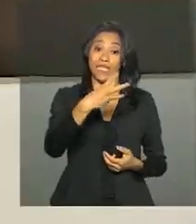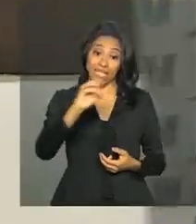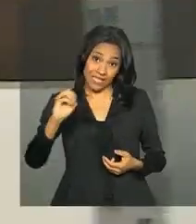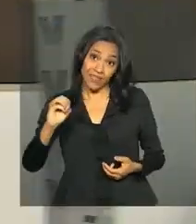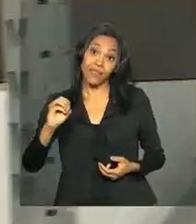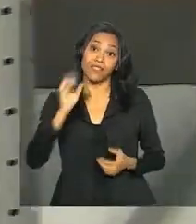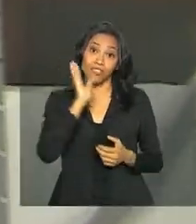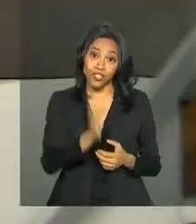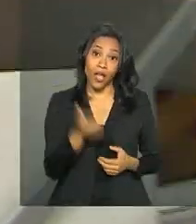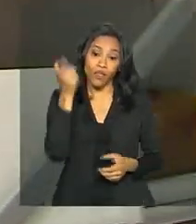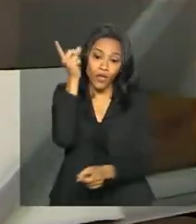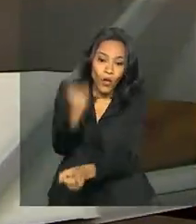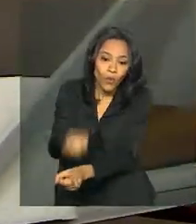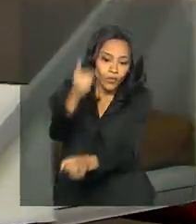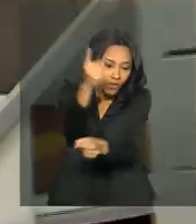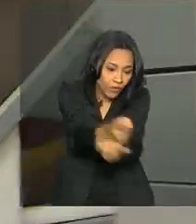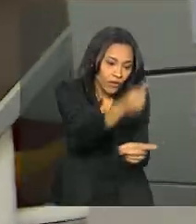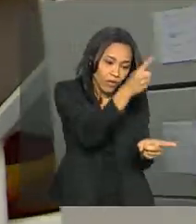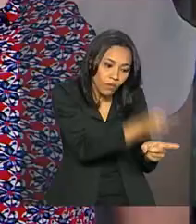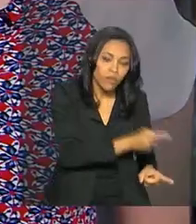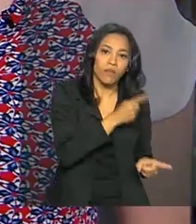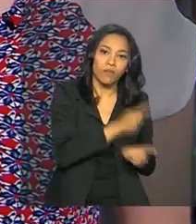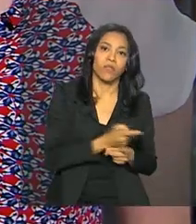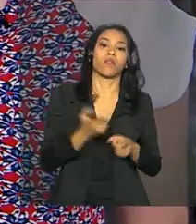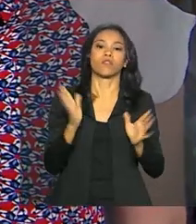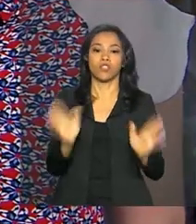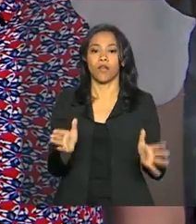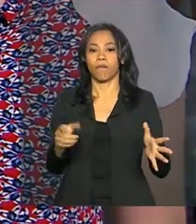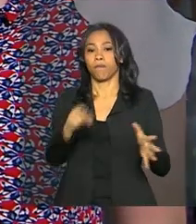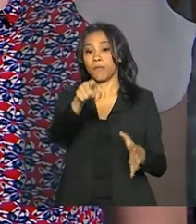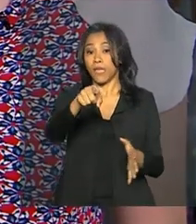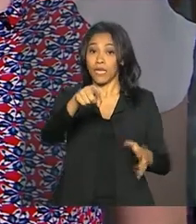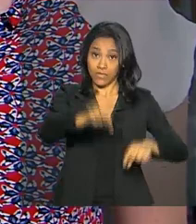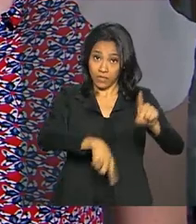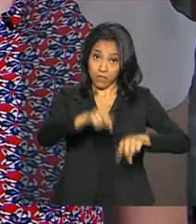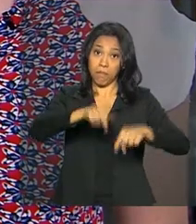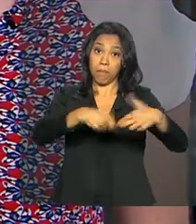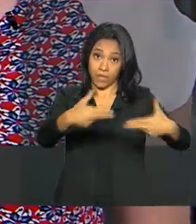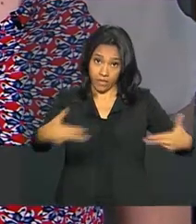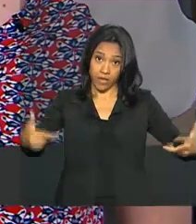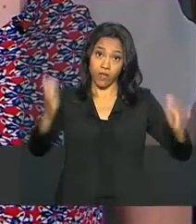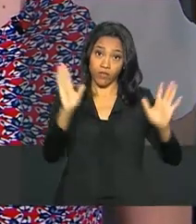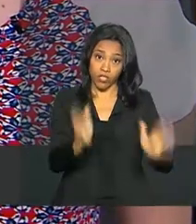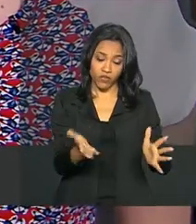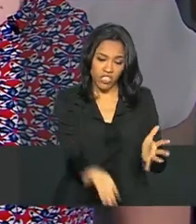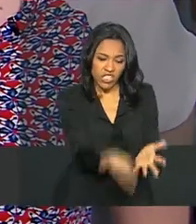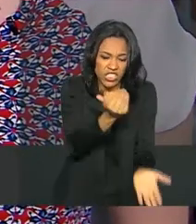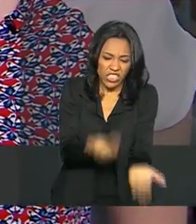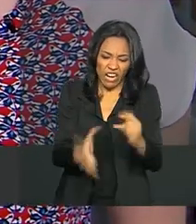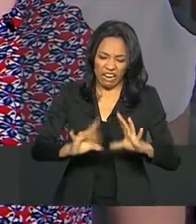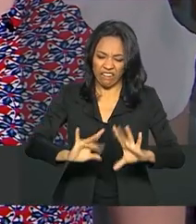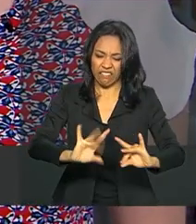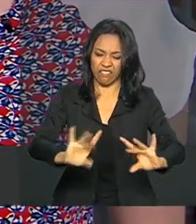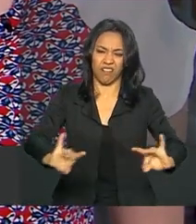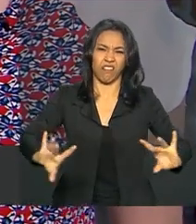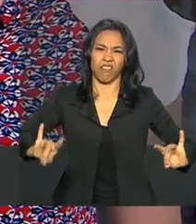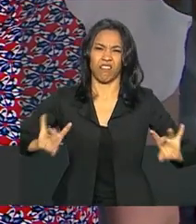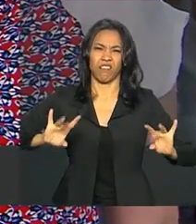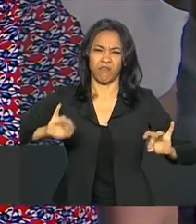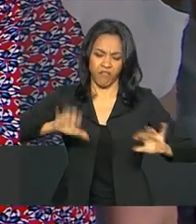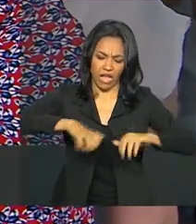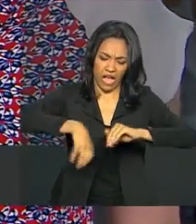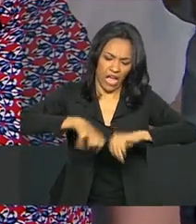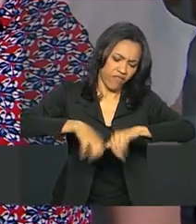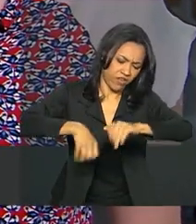religiosas já foram encontradas. Esses acervos, eles foram recuperados, né, da lama por meio de um processo de